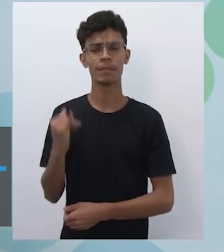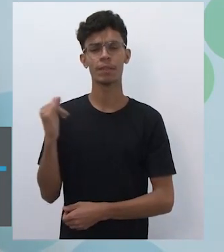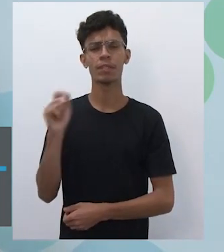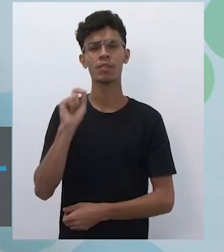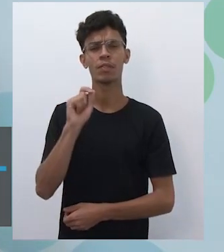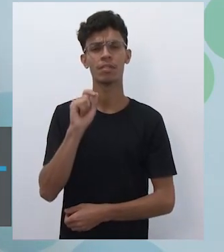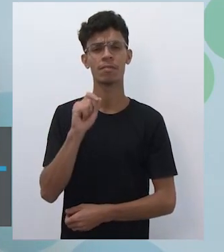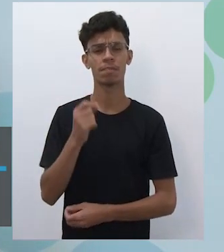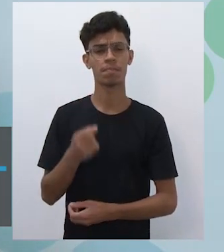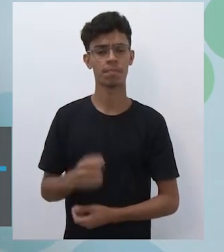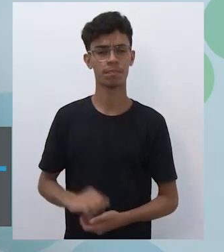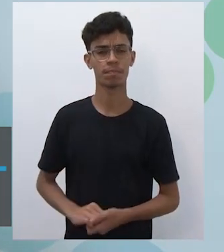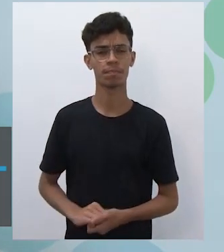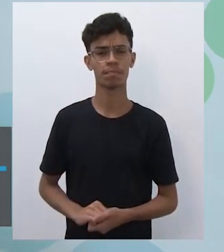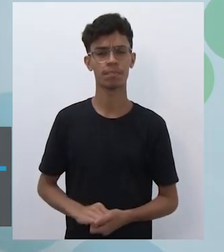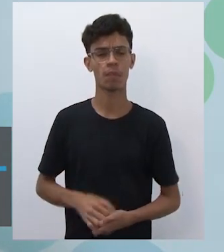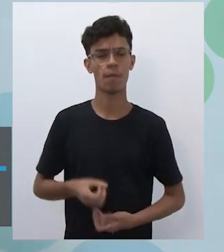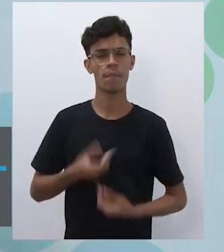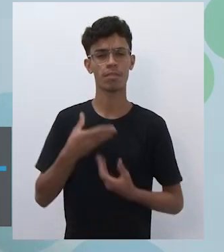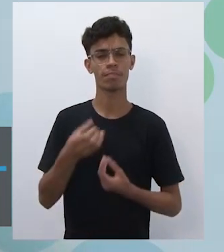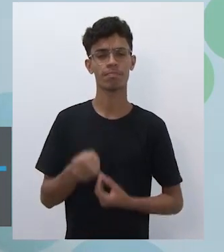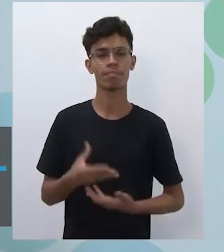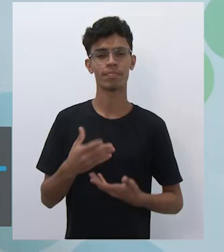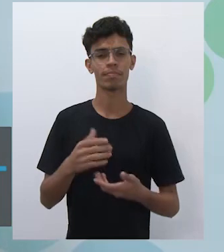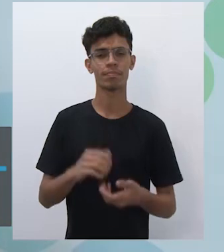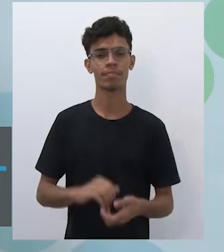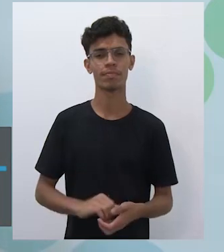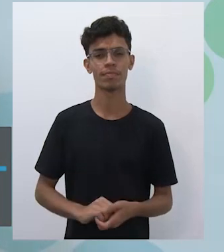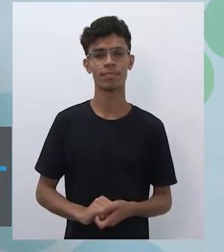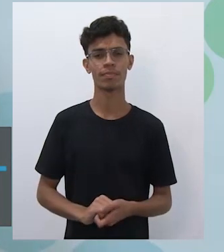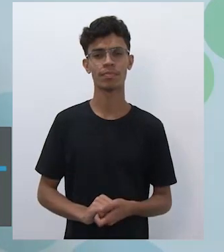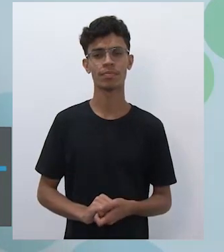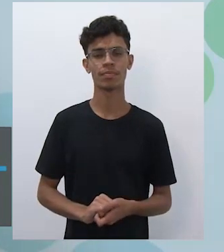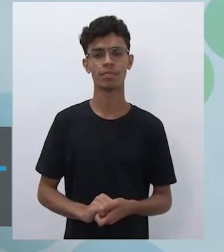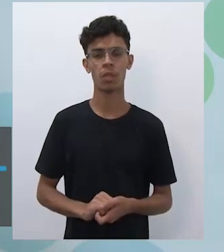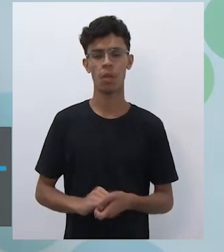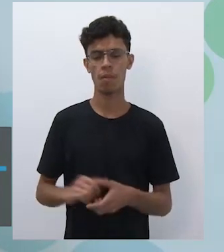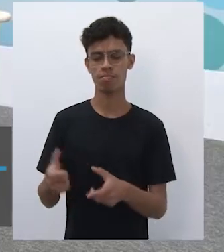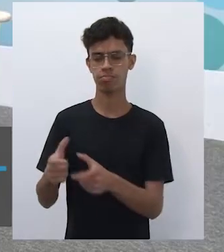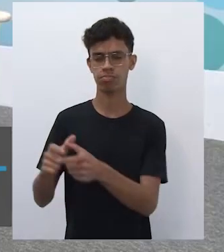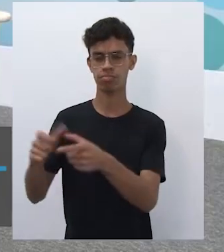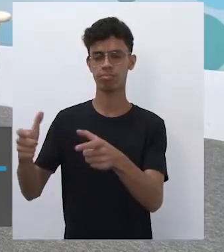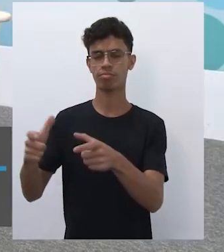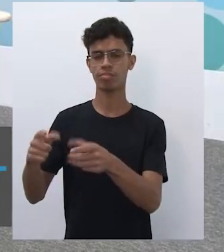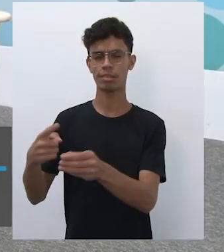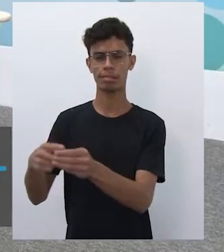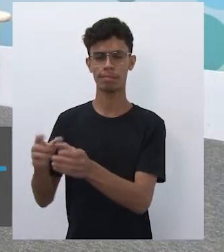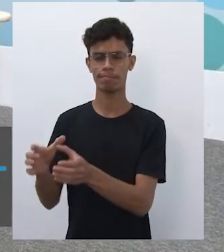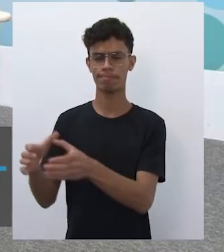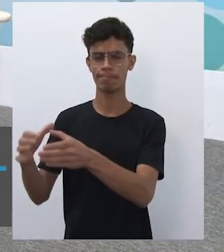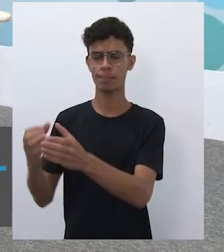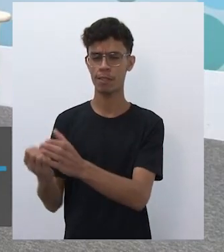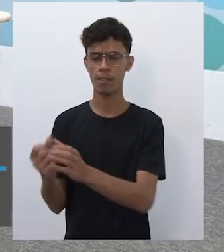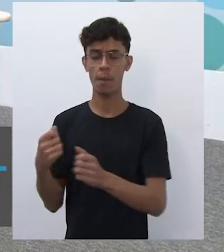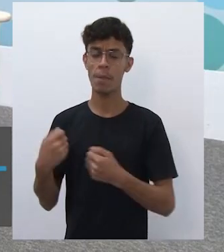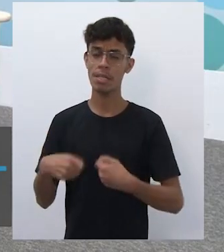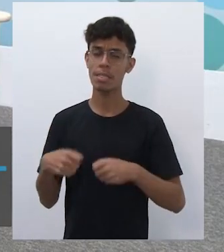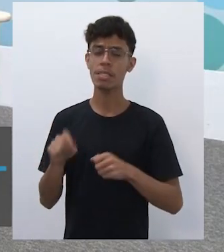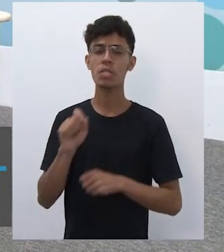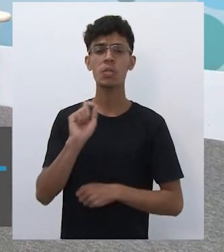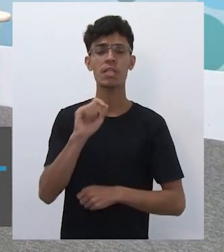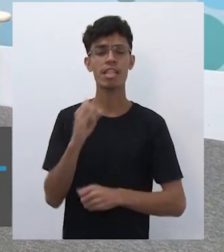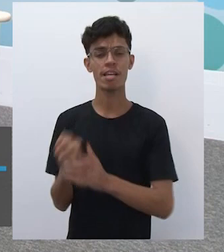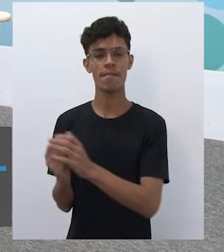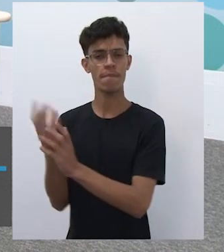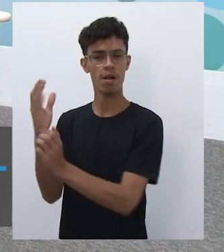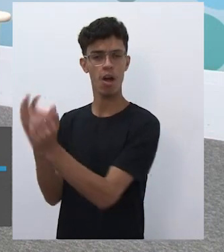fazer é uma arborização. Embora seja uma cidade interior e ainda tenha algumas árvores, algumas regiões são